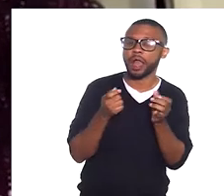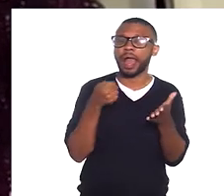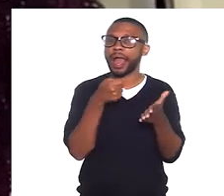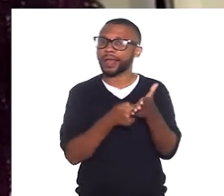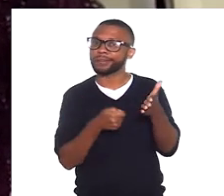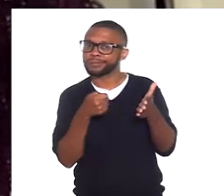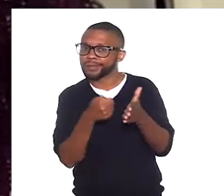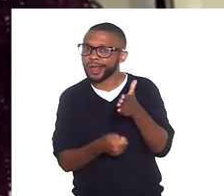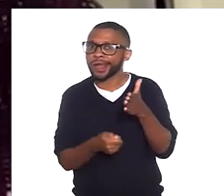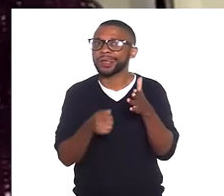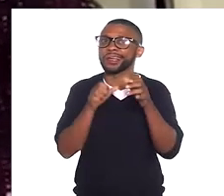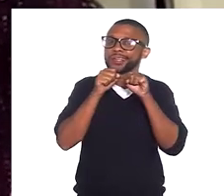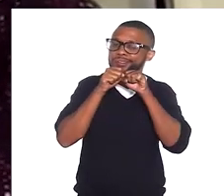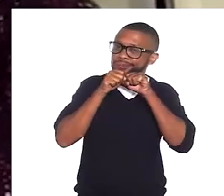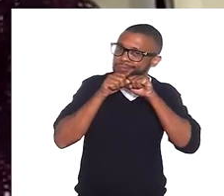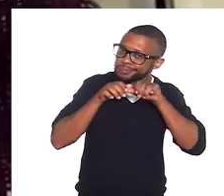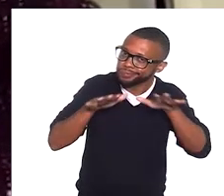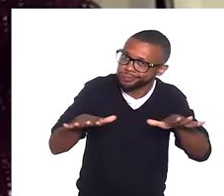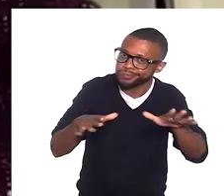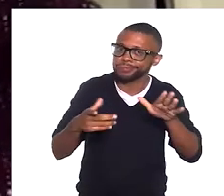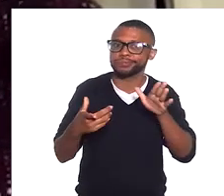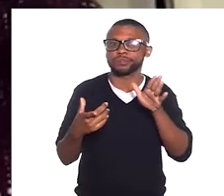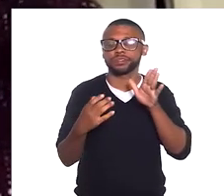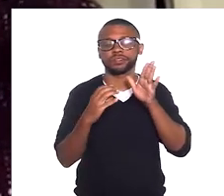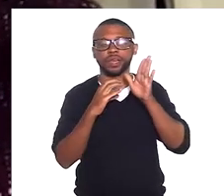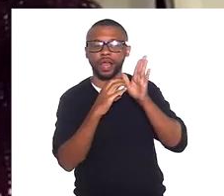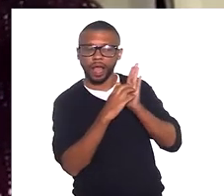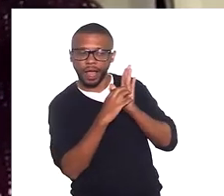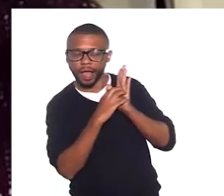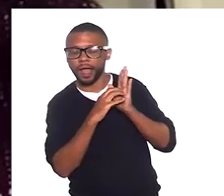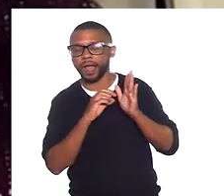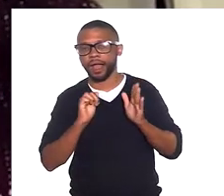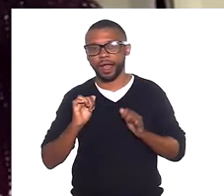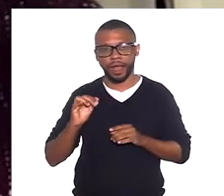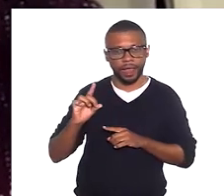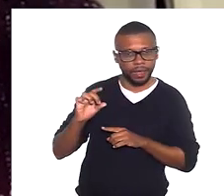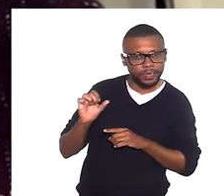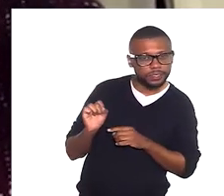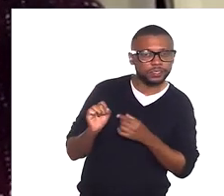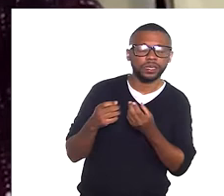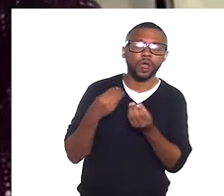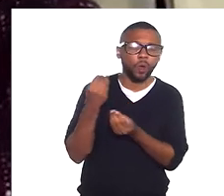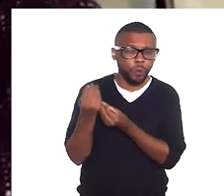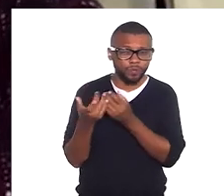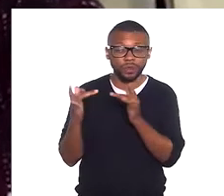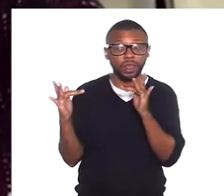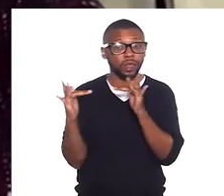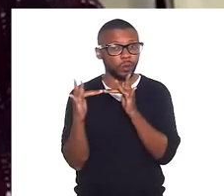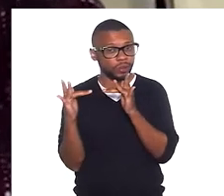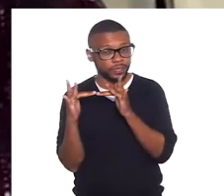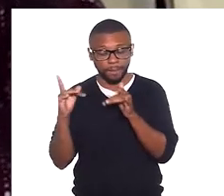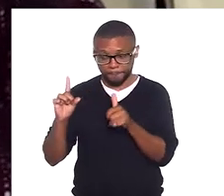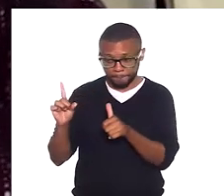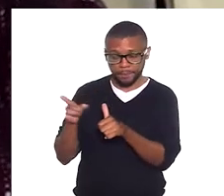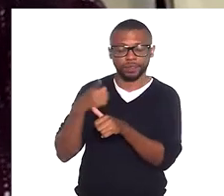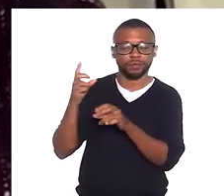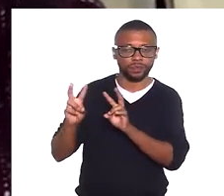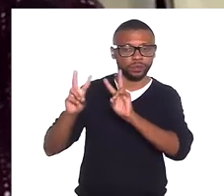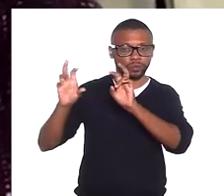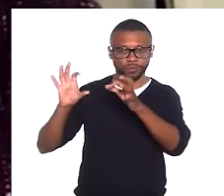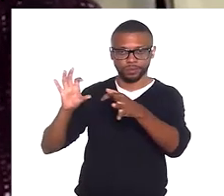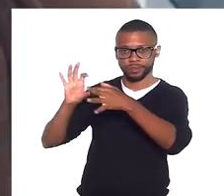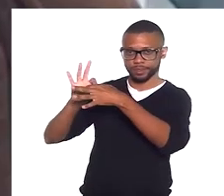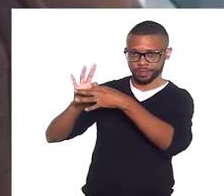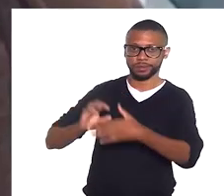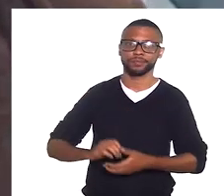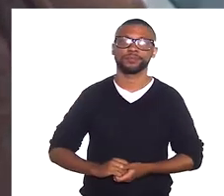reprodutivos, enfrentamento à epidemia de HIV/AIDS. Então, foi aí que eu fui tomando contato pela primeira vez com esse